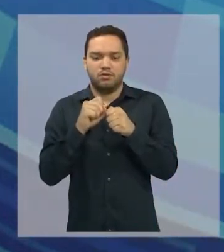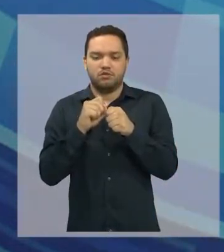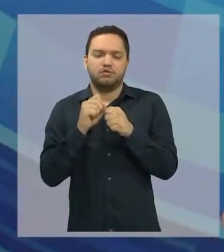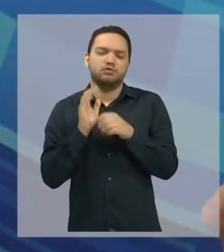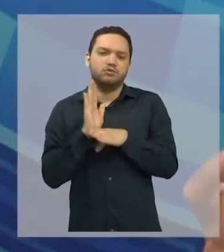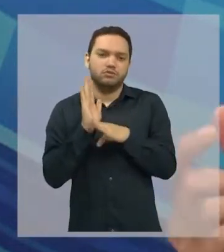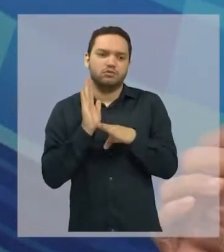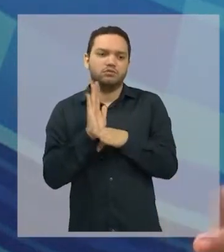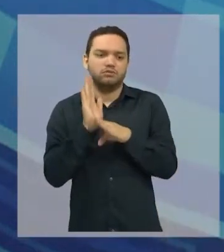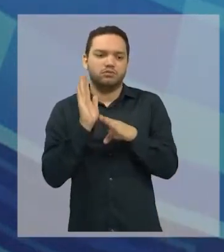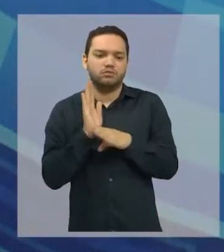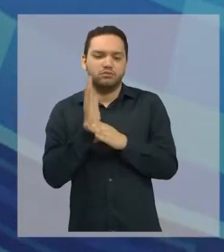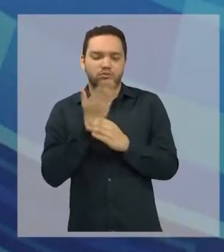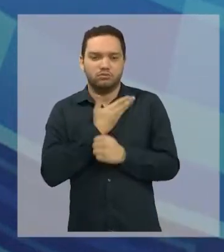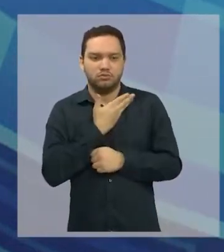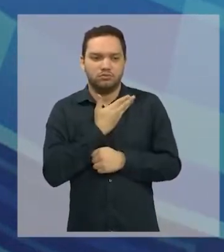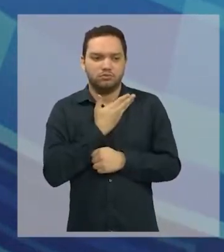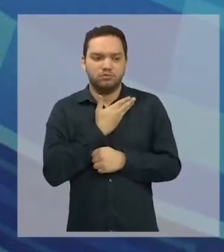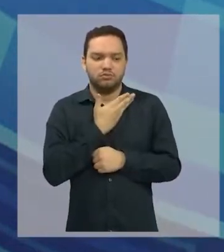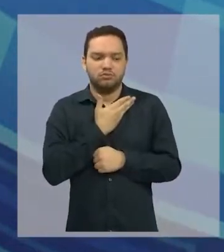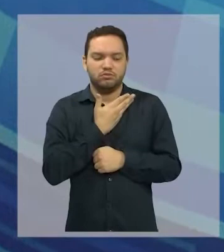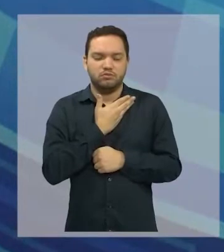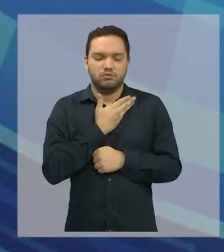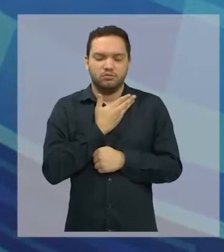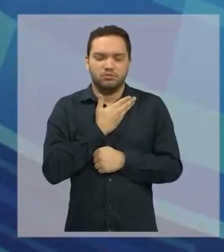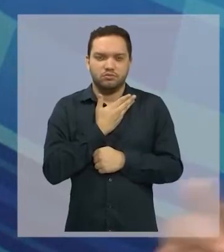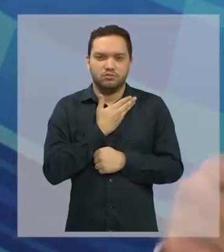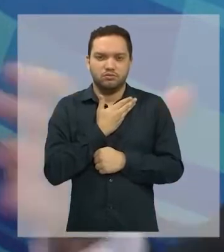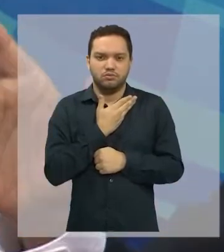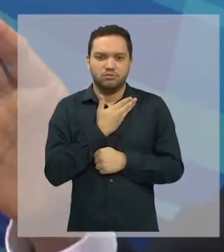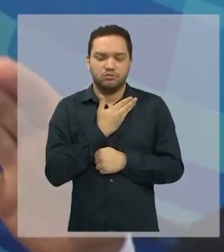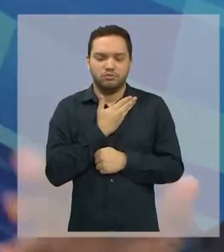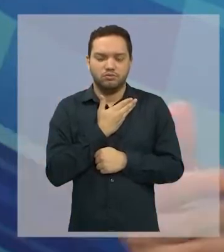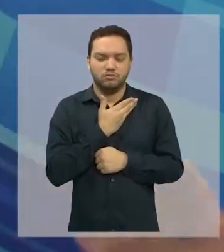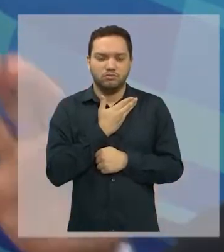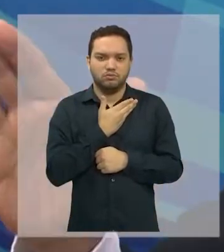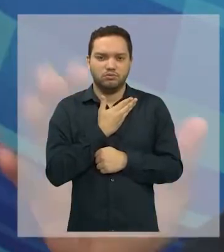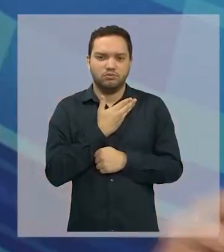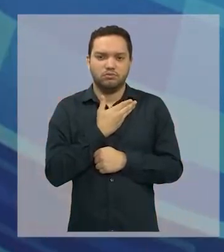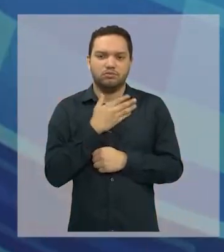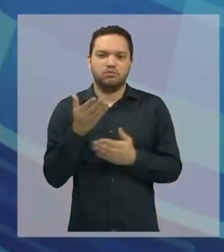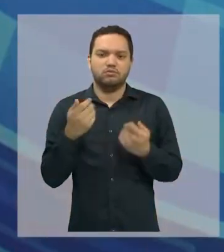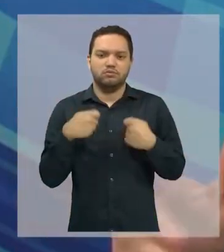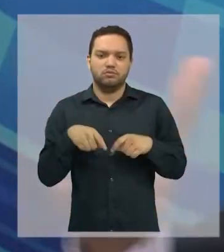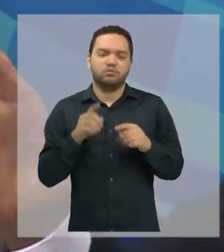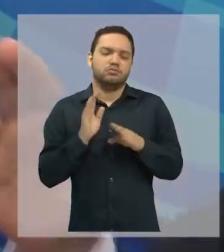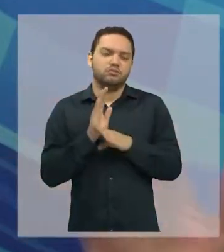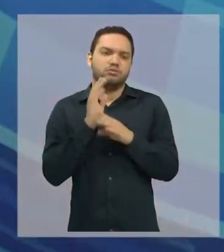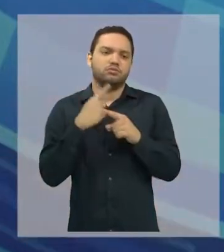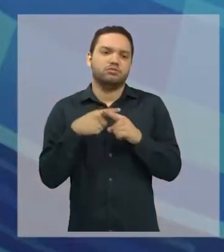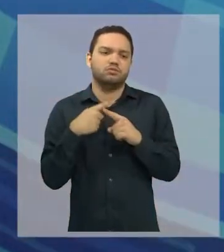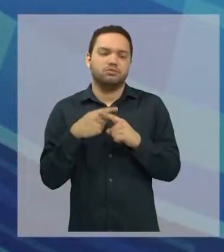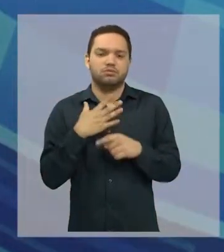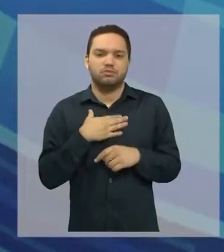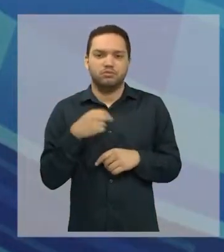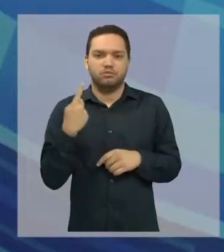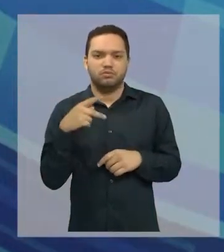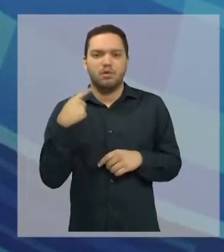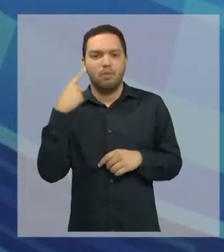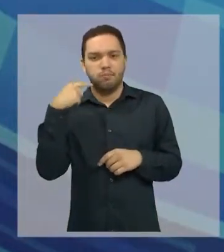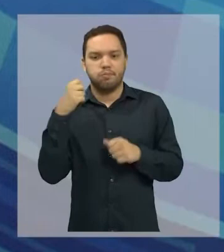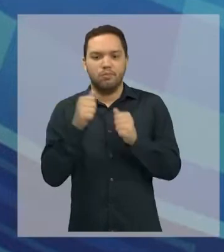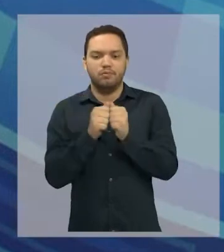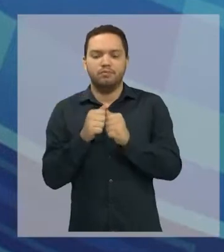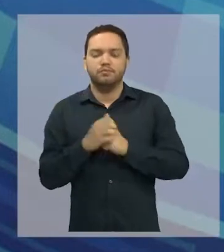algum tempo com alguns colegas, com um colega que agora não está precisando mais da minha colaboração, porque o filho está advogando junto